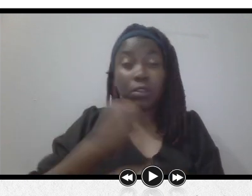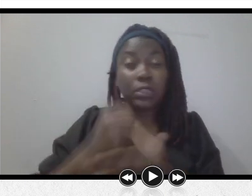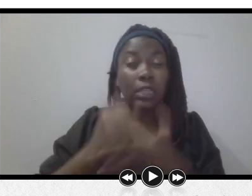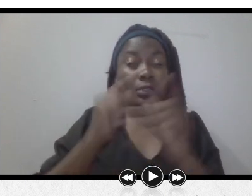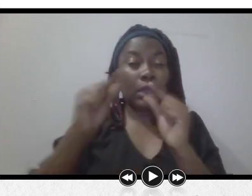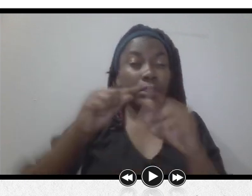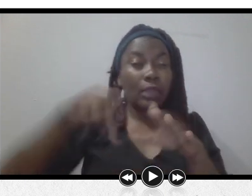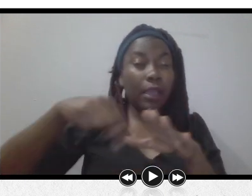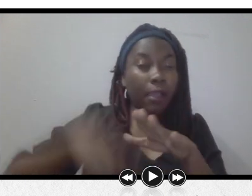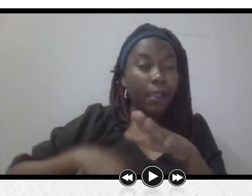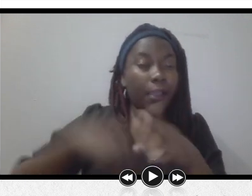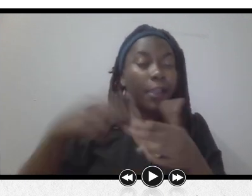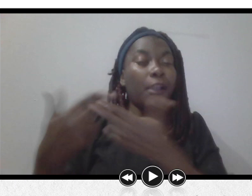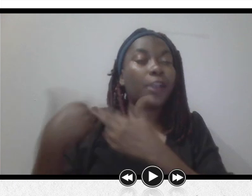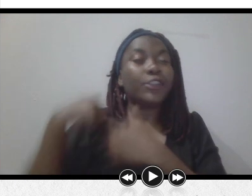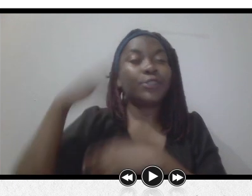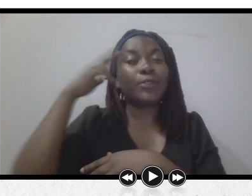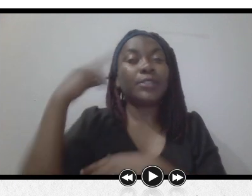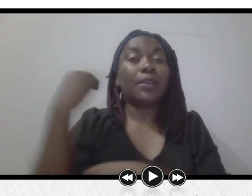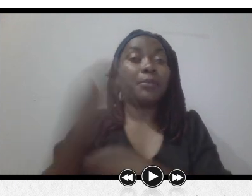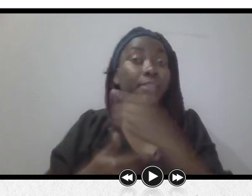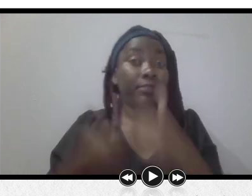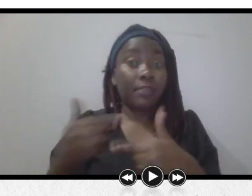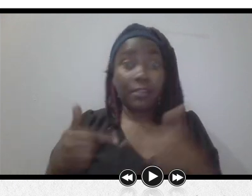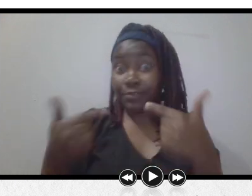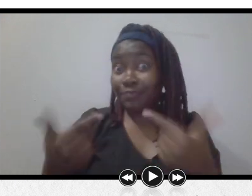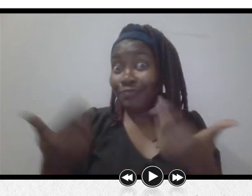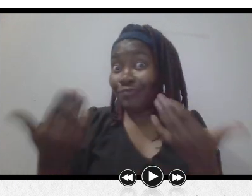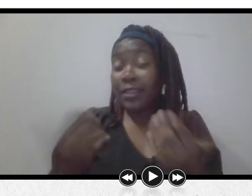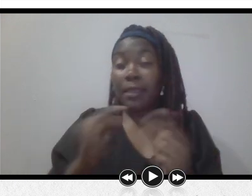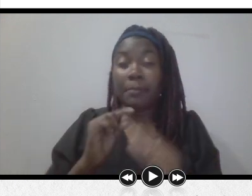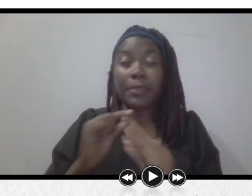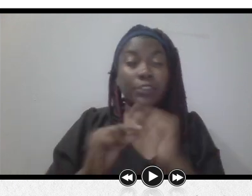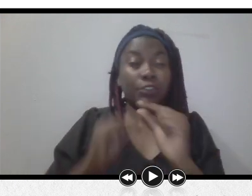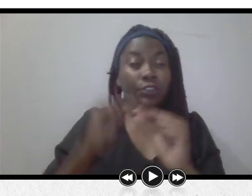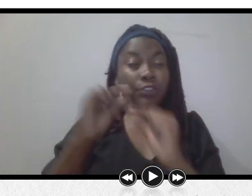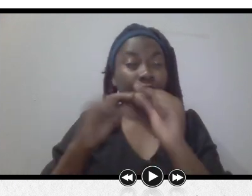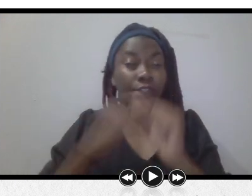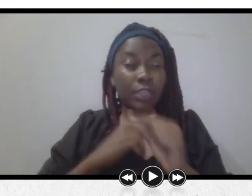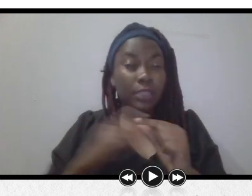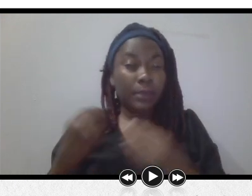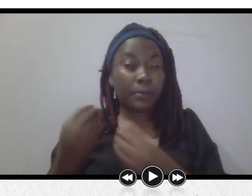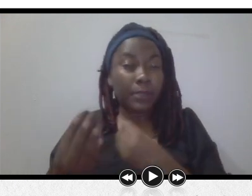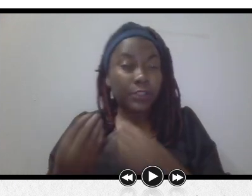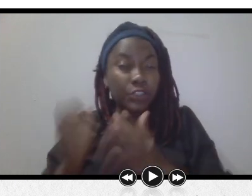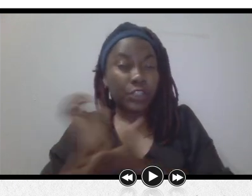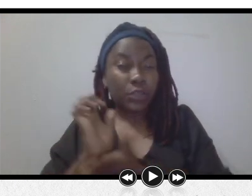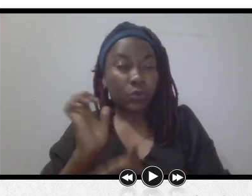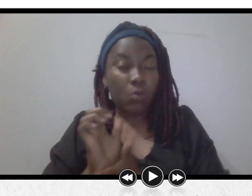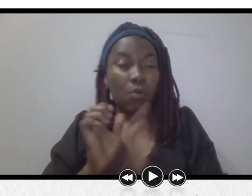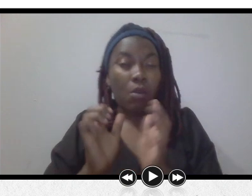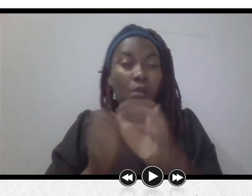de responsabilidade dos prestadores de serviço. Então, na medida em que temos prestadores estaduais, companhias